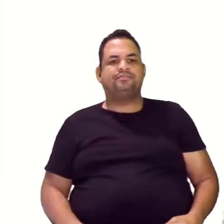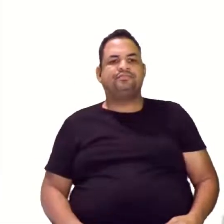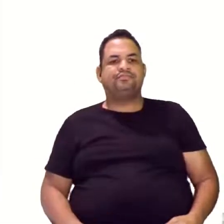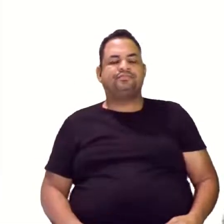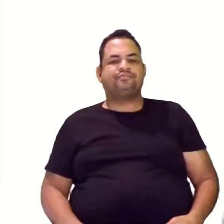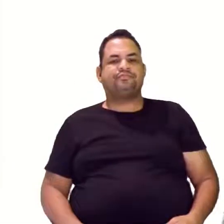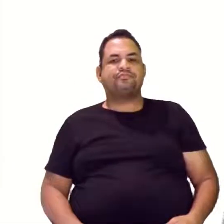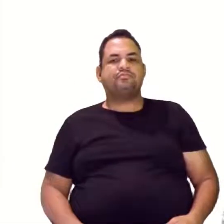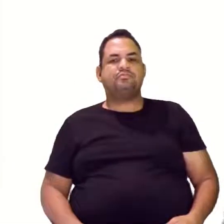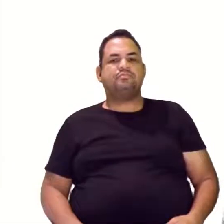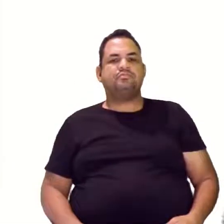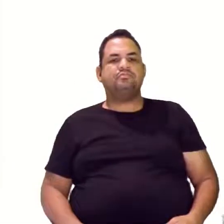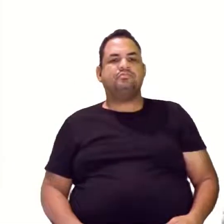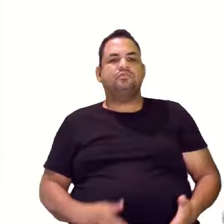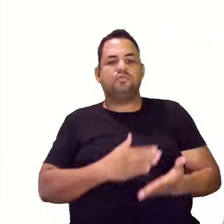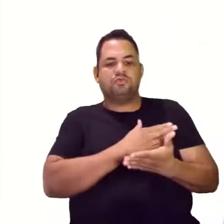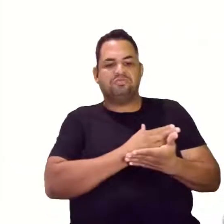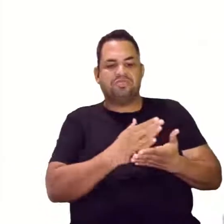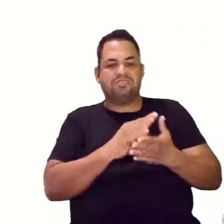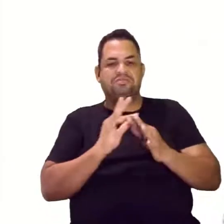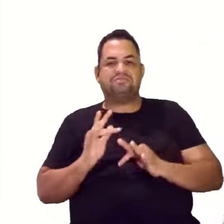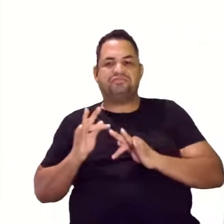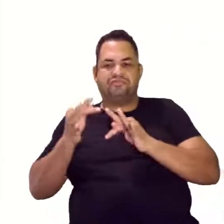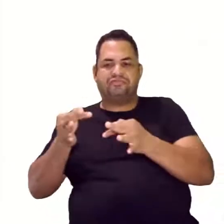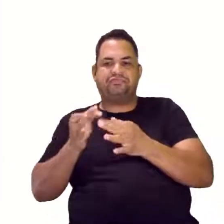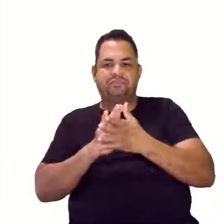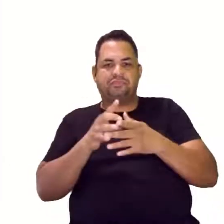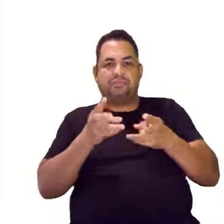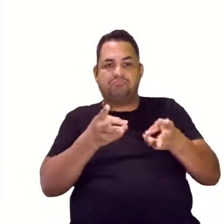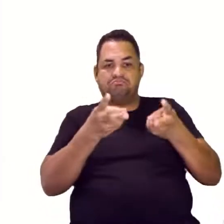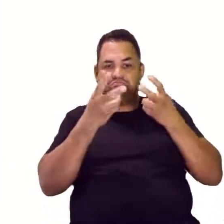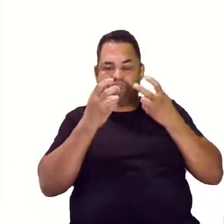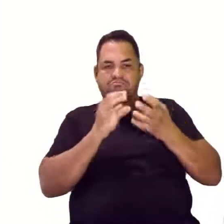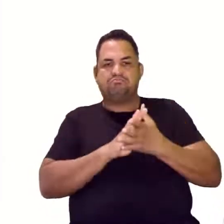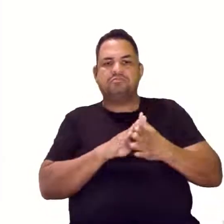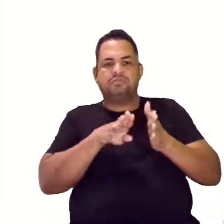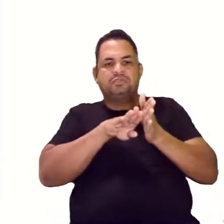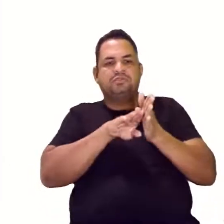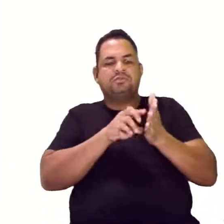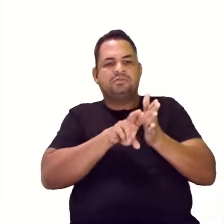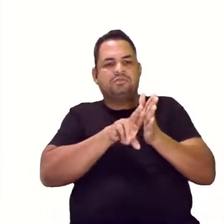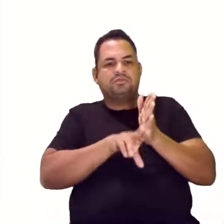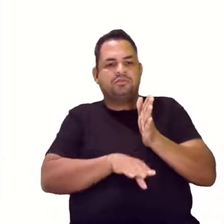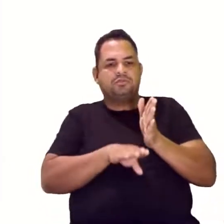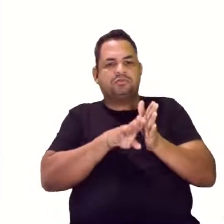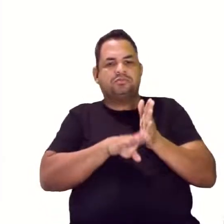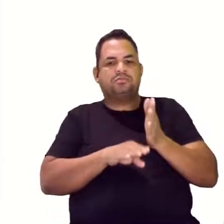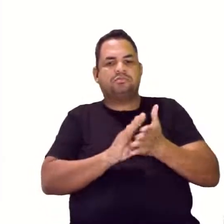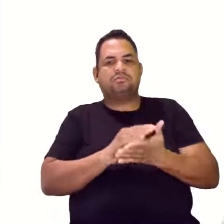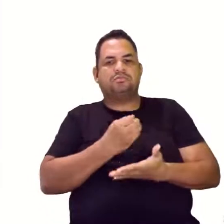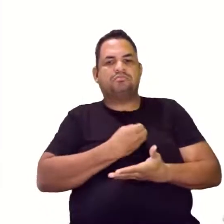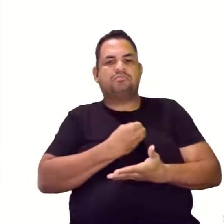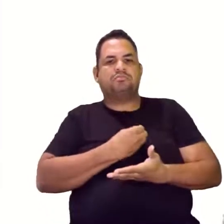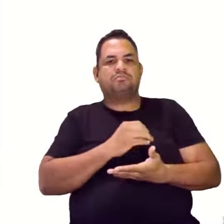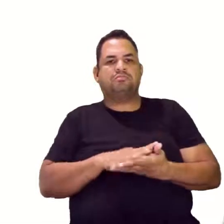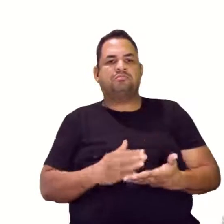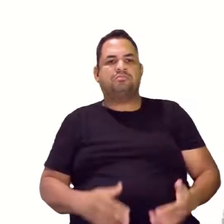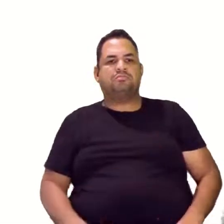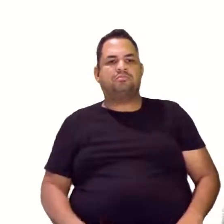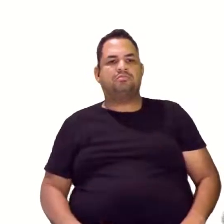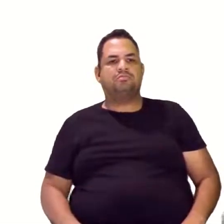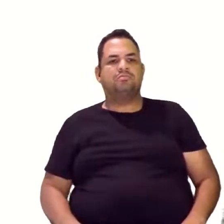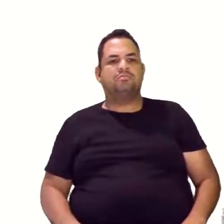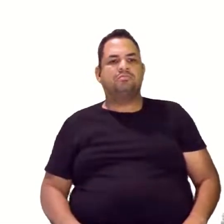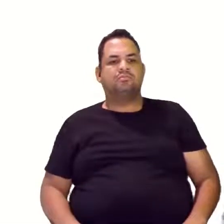seu inicial e o seu final, né? Por quê? Você vai fazer uma subtração e aí você vai ver o valor que aumentou. Ah, mas